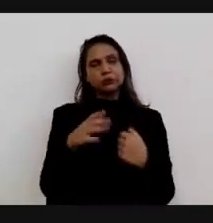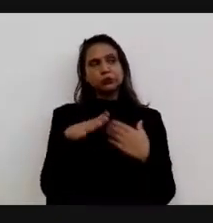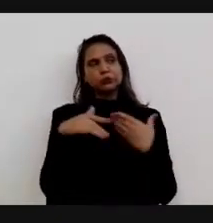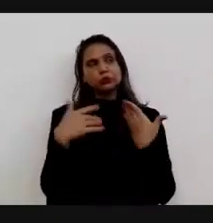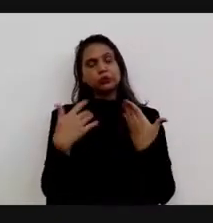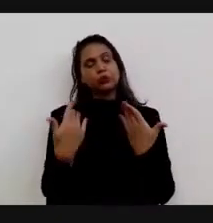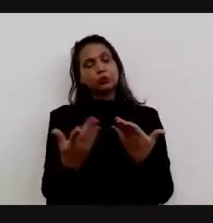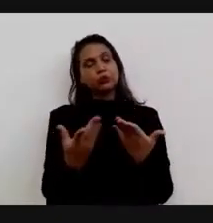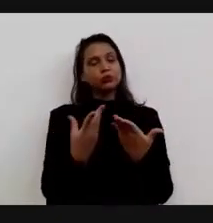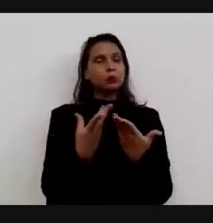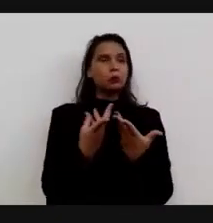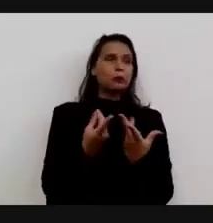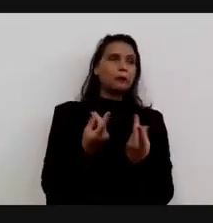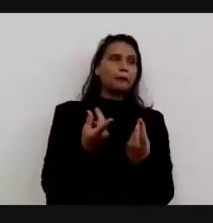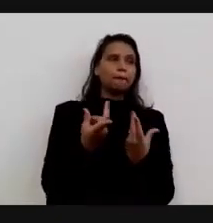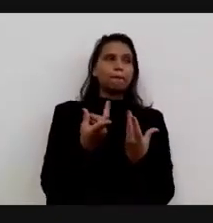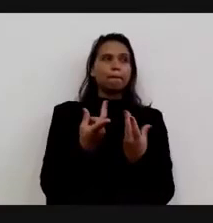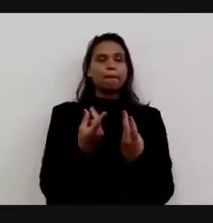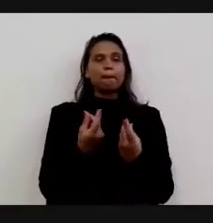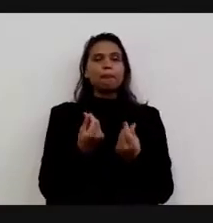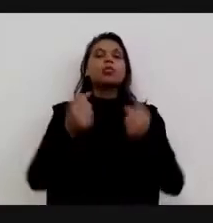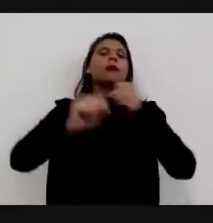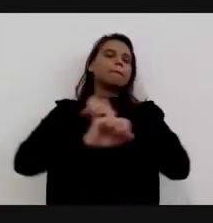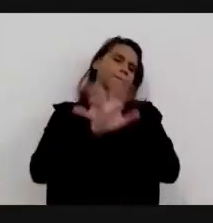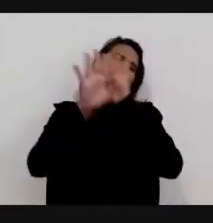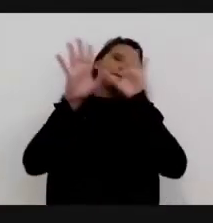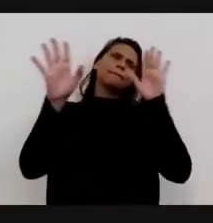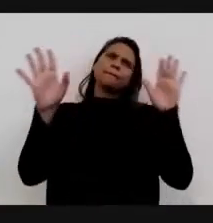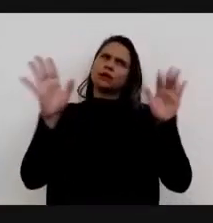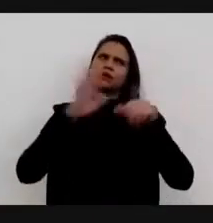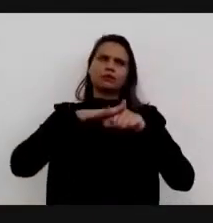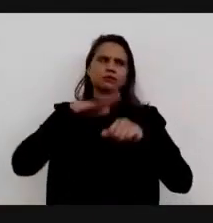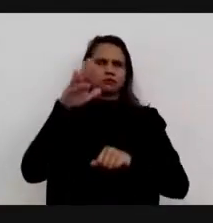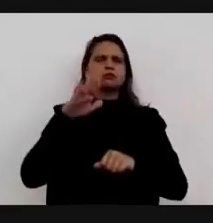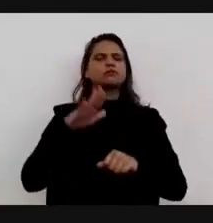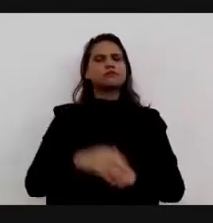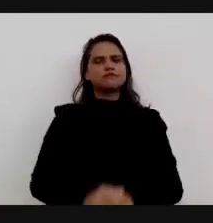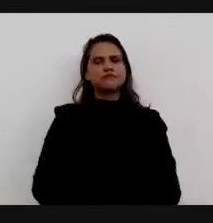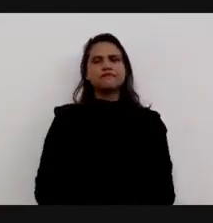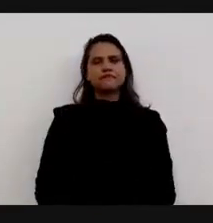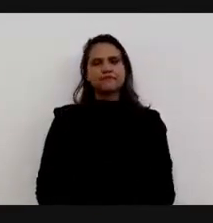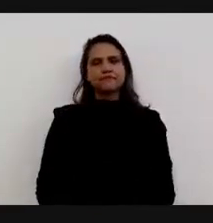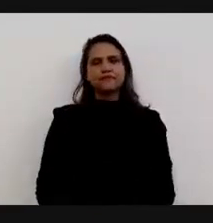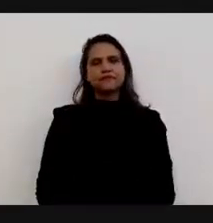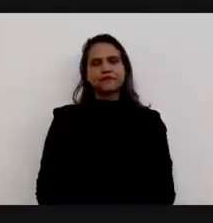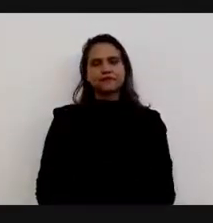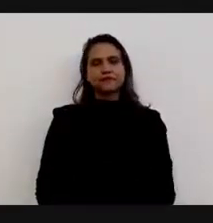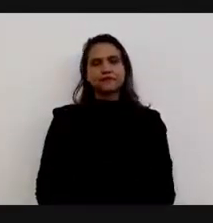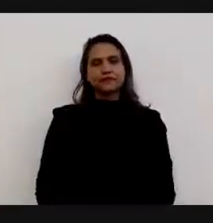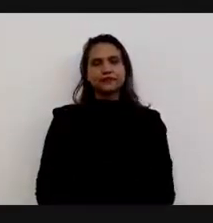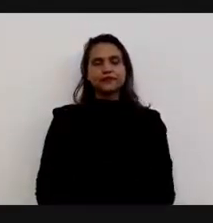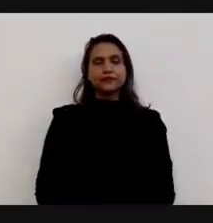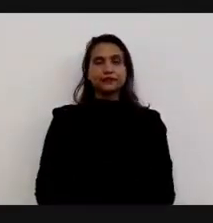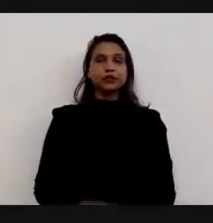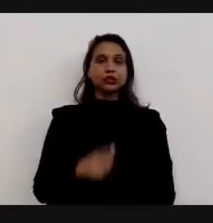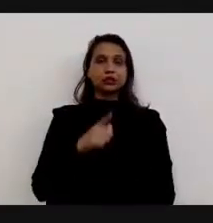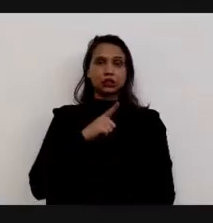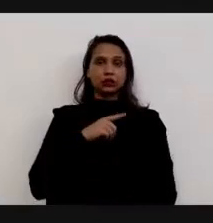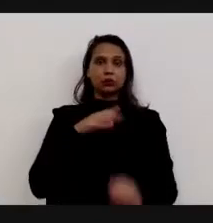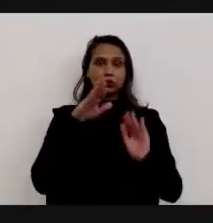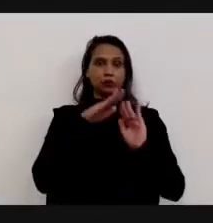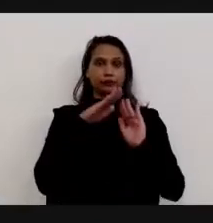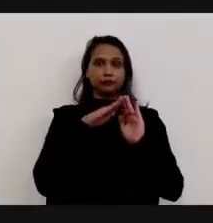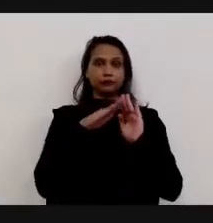digamos assim, uma formulação mais clara sobre essa síndrome. O DSM-5, por exemplo, que é o Manual